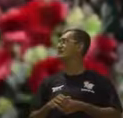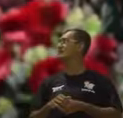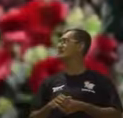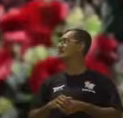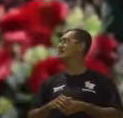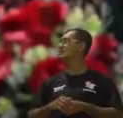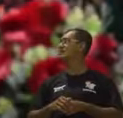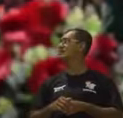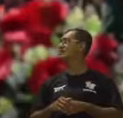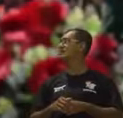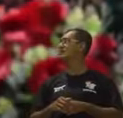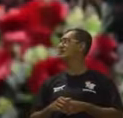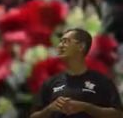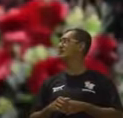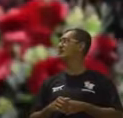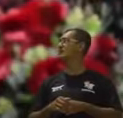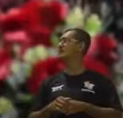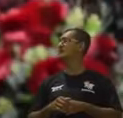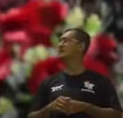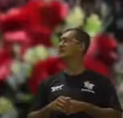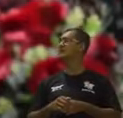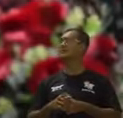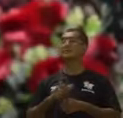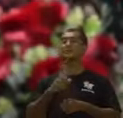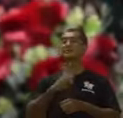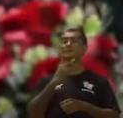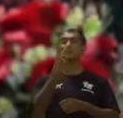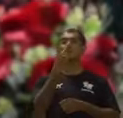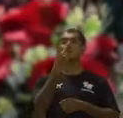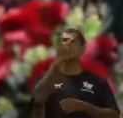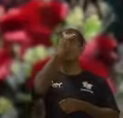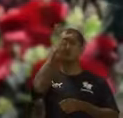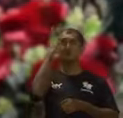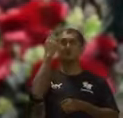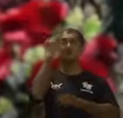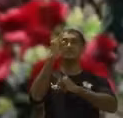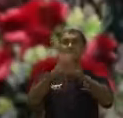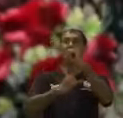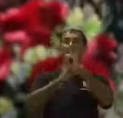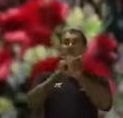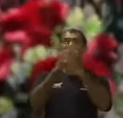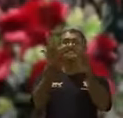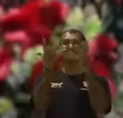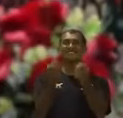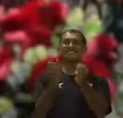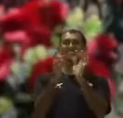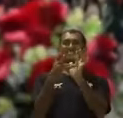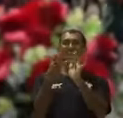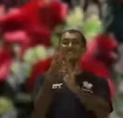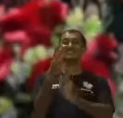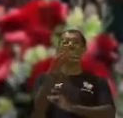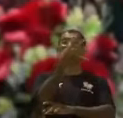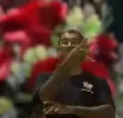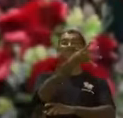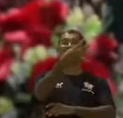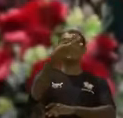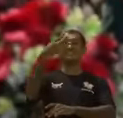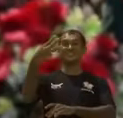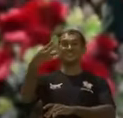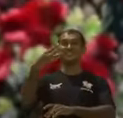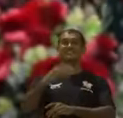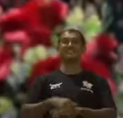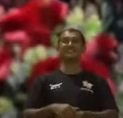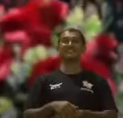A informação que eu chego que tem 2 pela internet. Então temos 43.